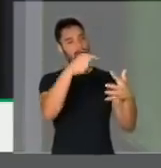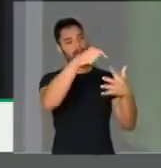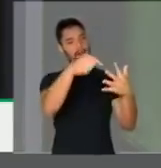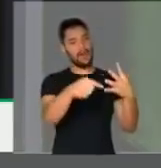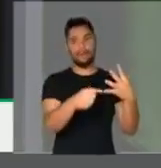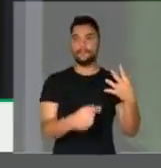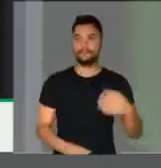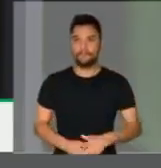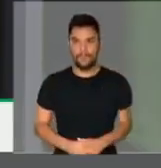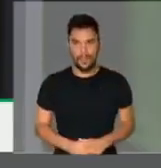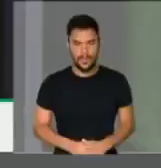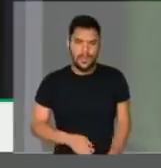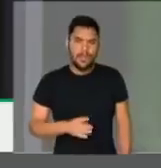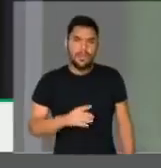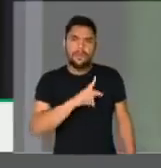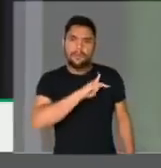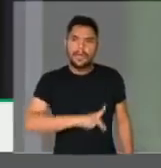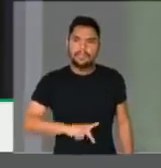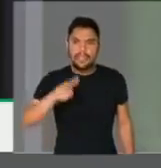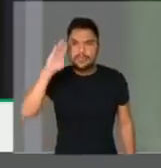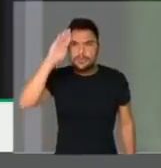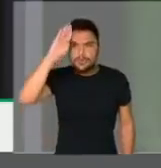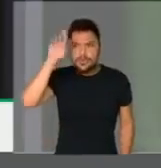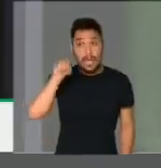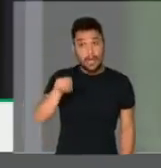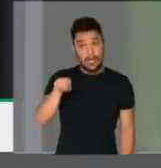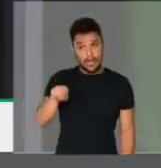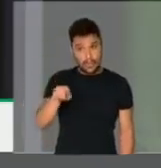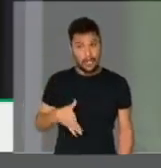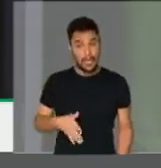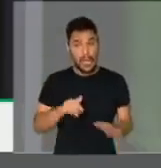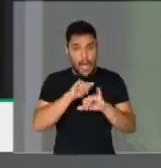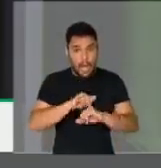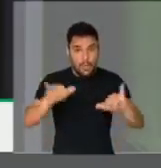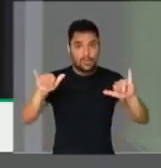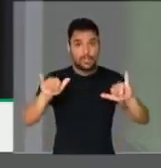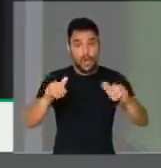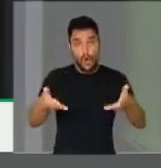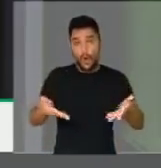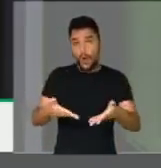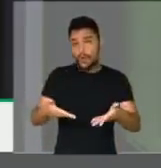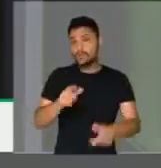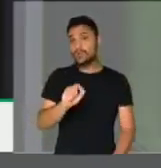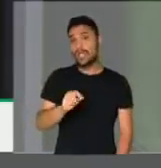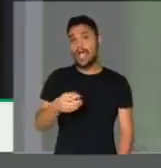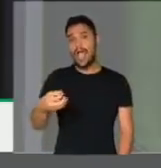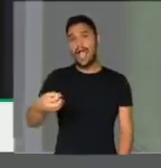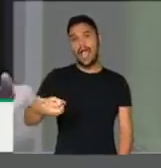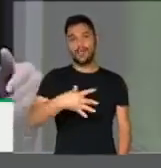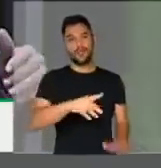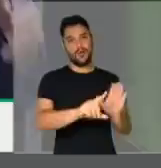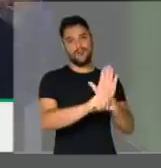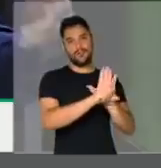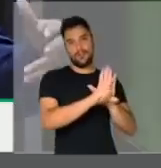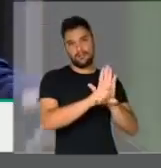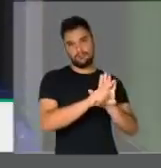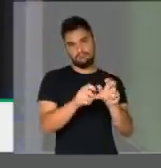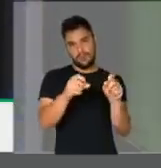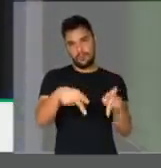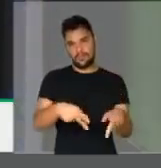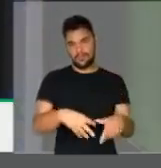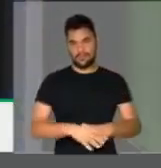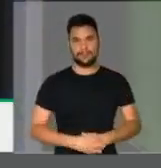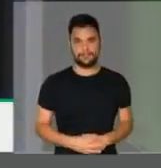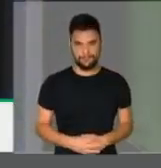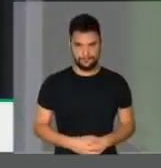Senhor Bolsonaro anuncia no dia de hoje a sua reforma da